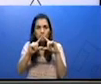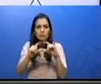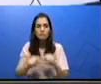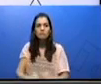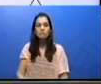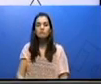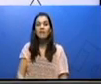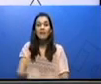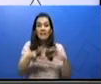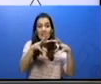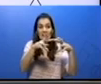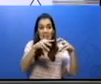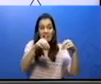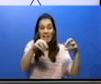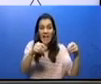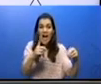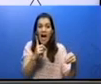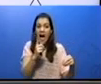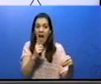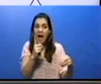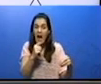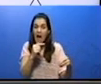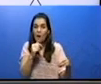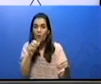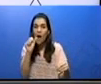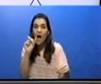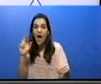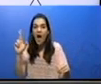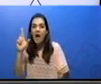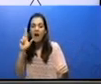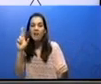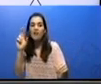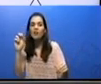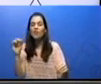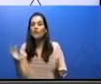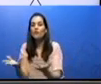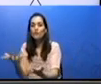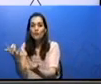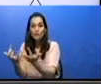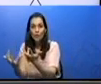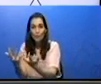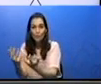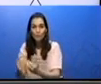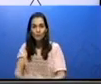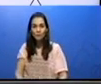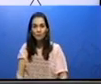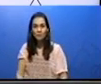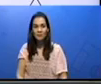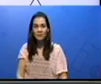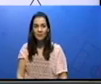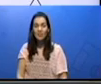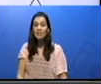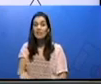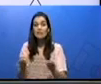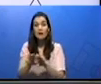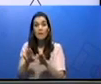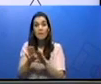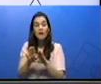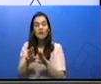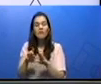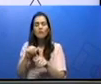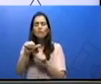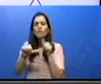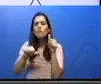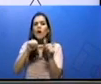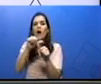água, ar e o fogo. Então a união desses elementos também formavam, né, as temperaturas, né? Então o